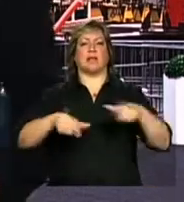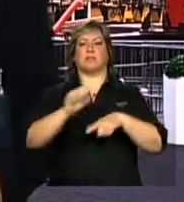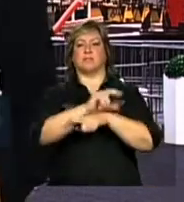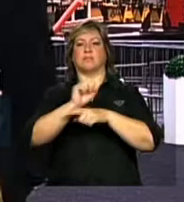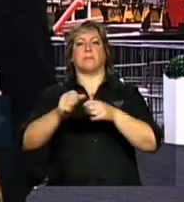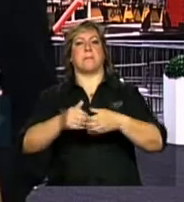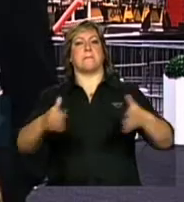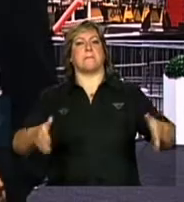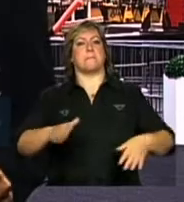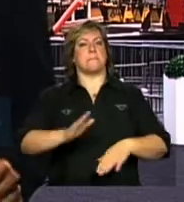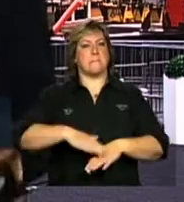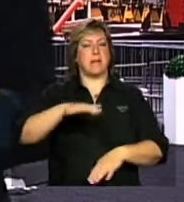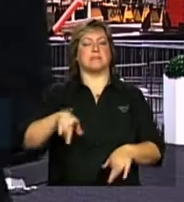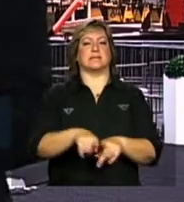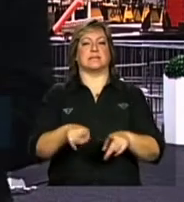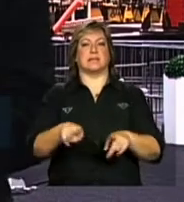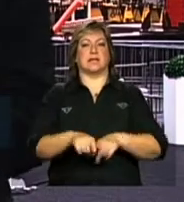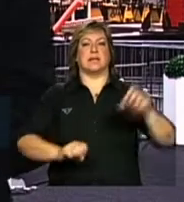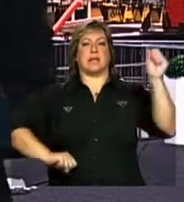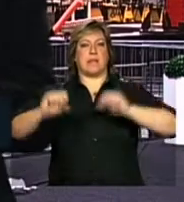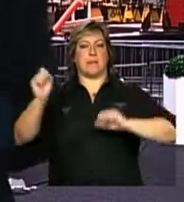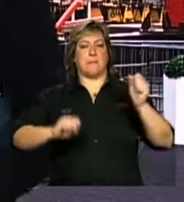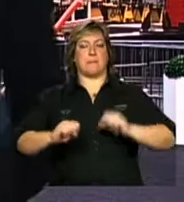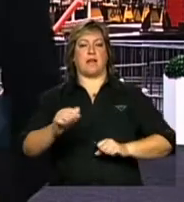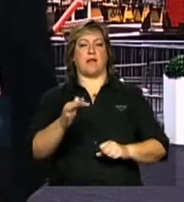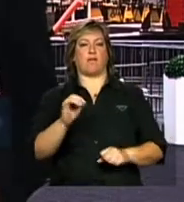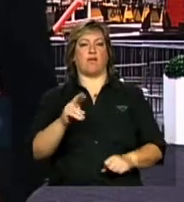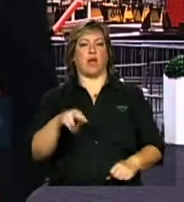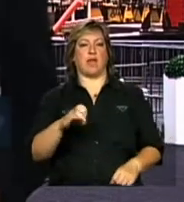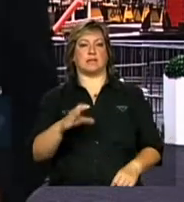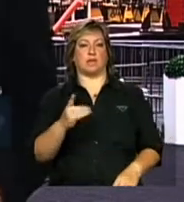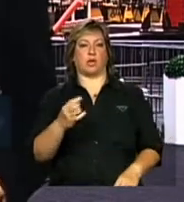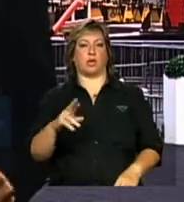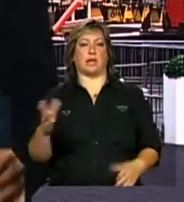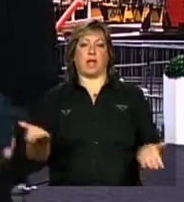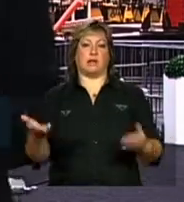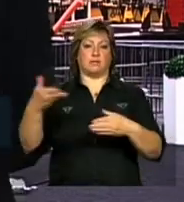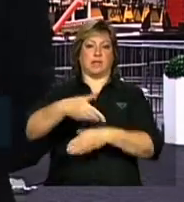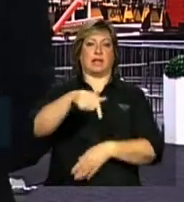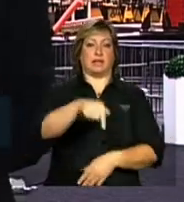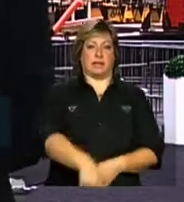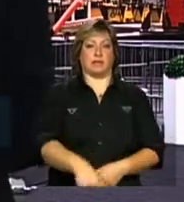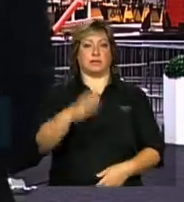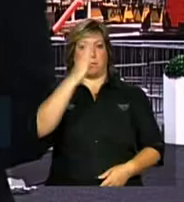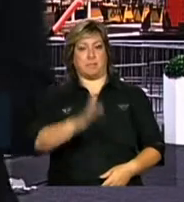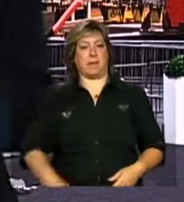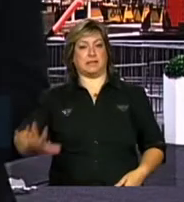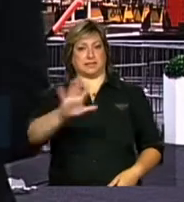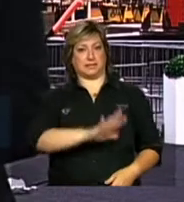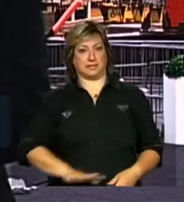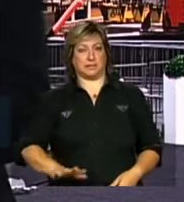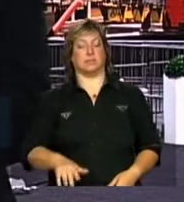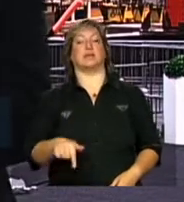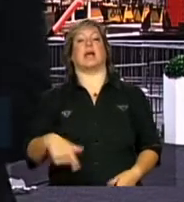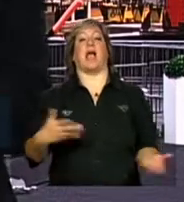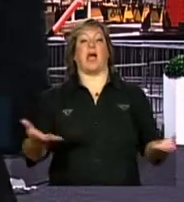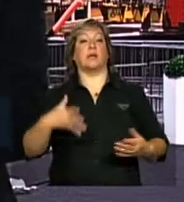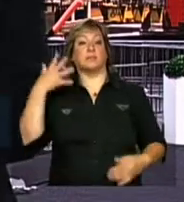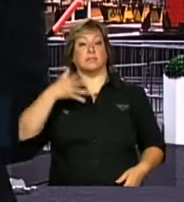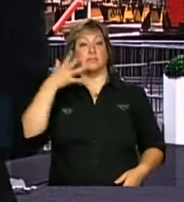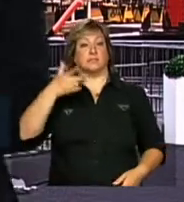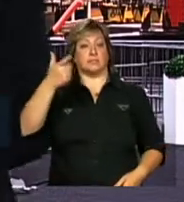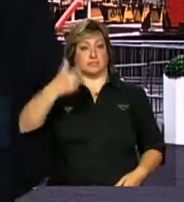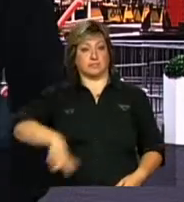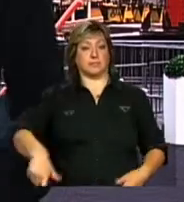e o desenvolvimento de empresas fornecedoras aqui no território brasileiro. Vamos ouvir agora o discurso da presidenta